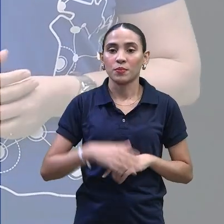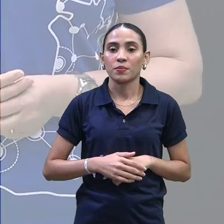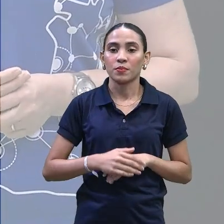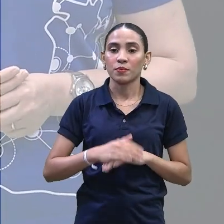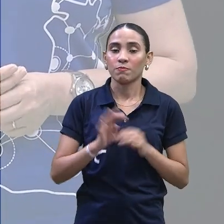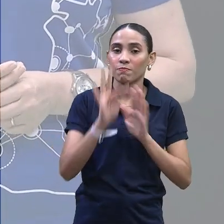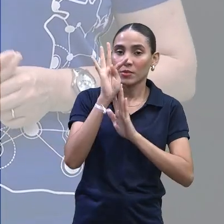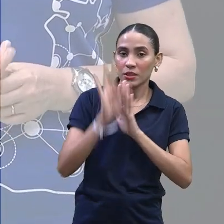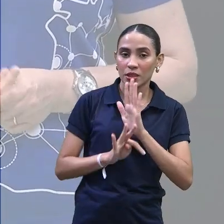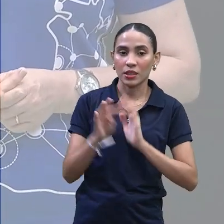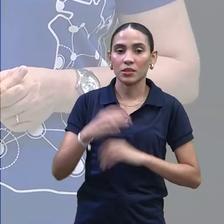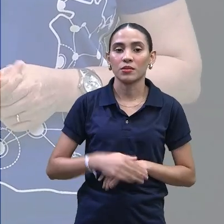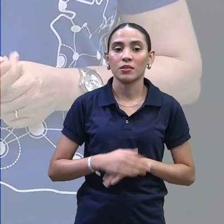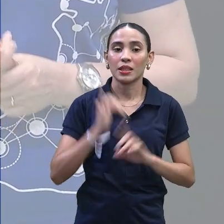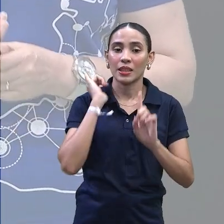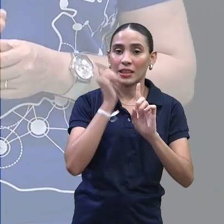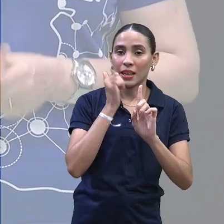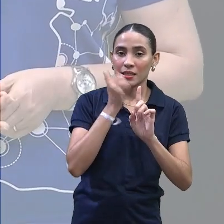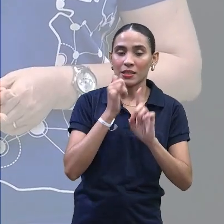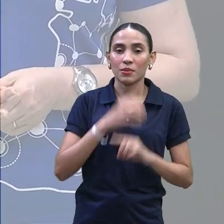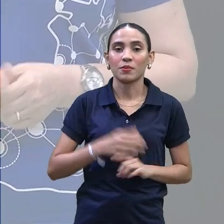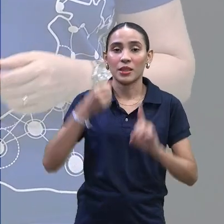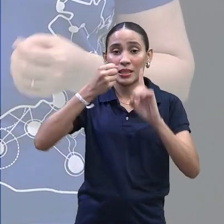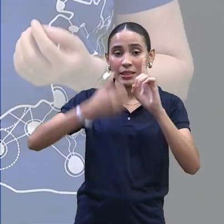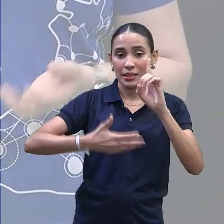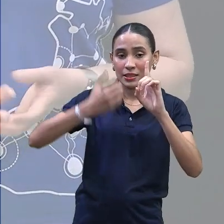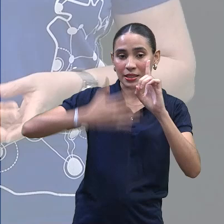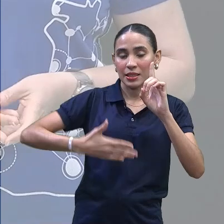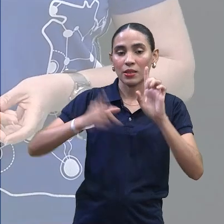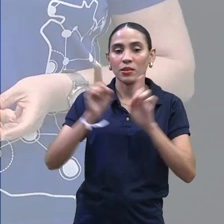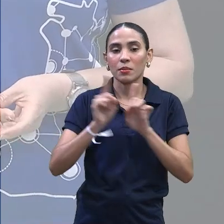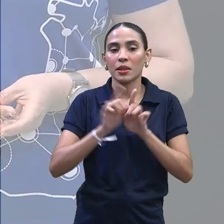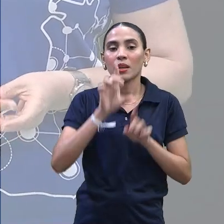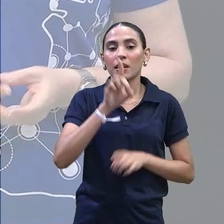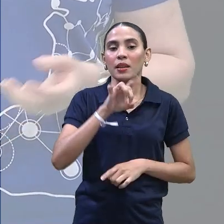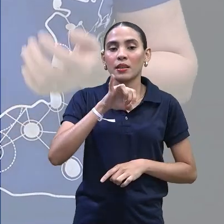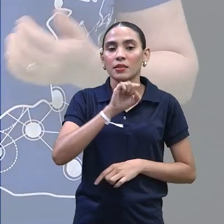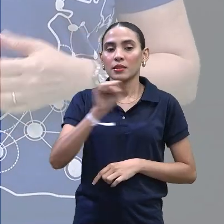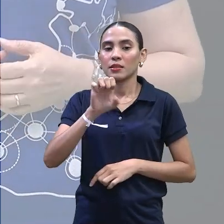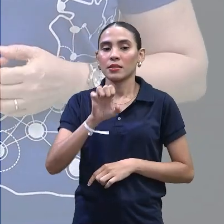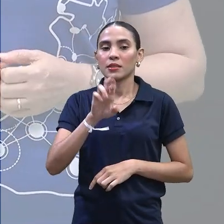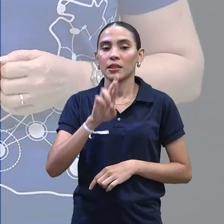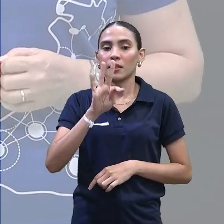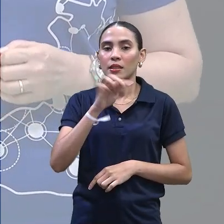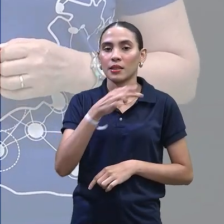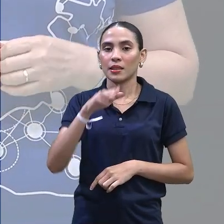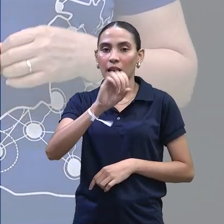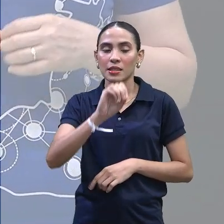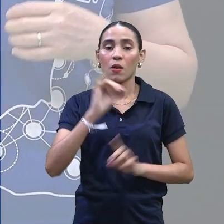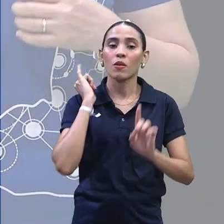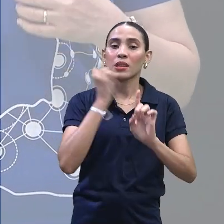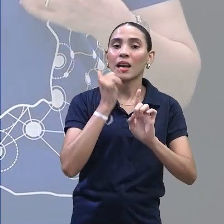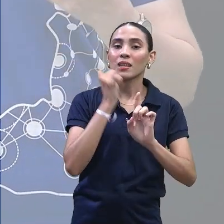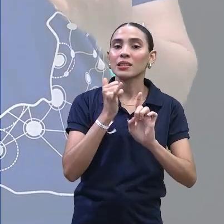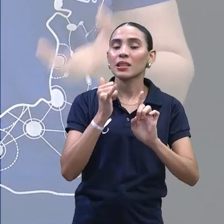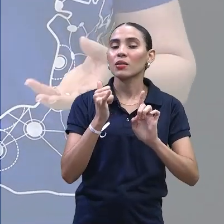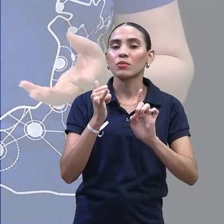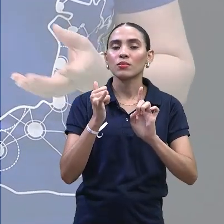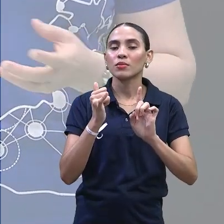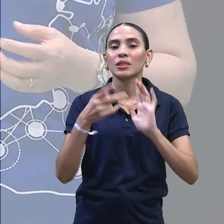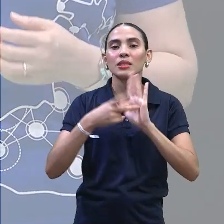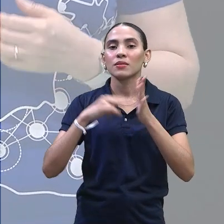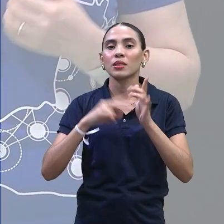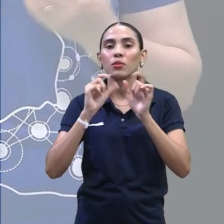tipos textuais, que no caso é a narração, a descrição e a dissertação. A narração ela tem a ver com o quê? Com